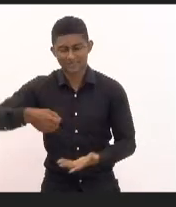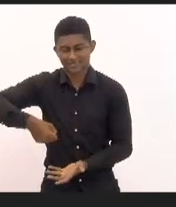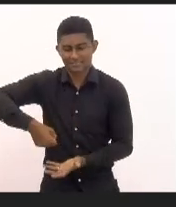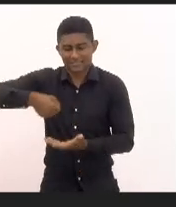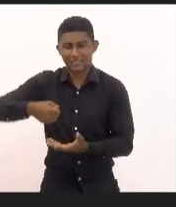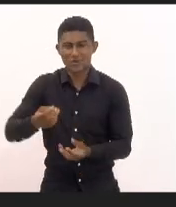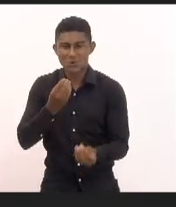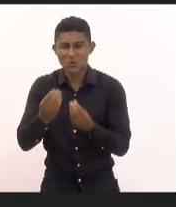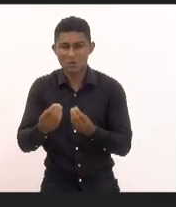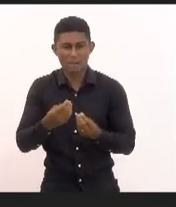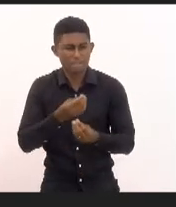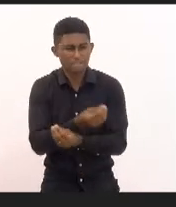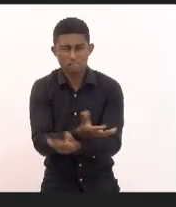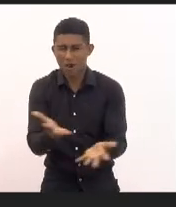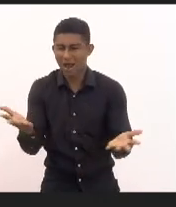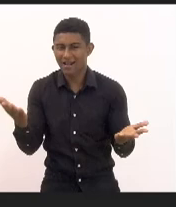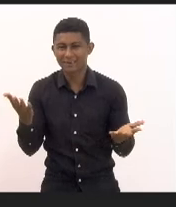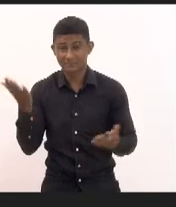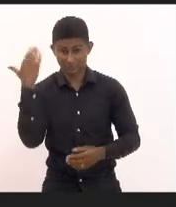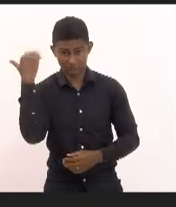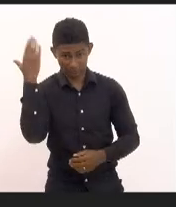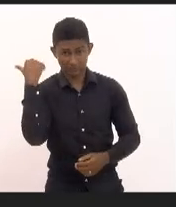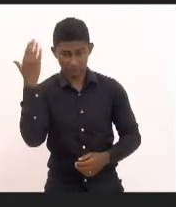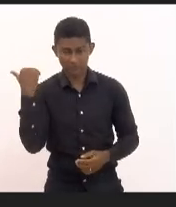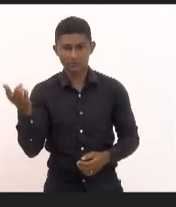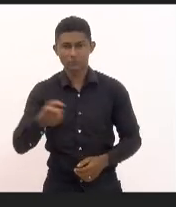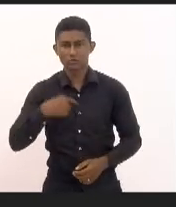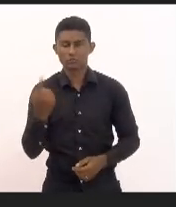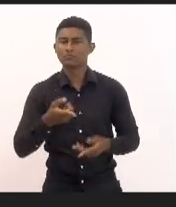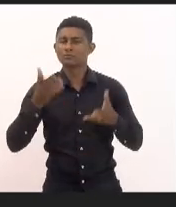naquela ocasião, em que nós